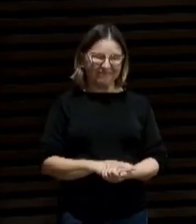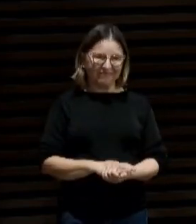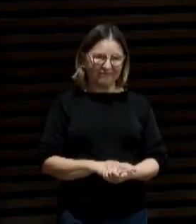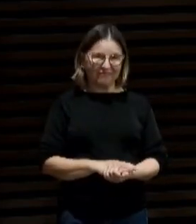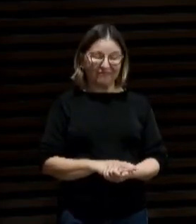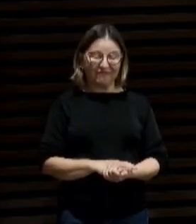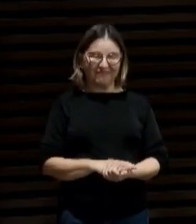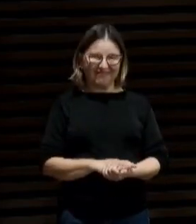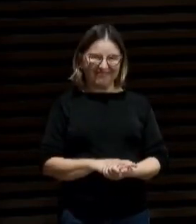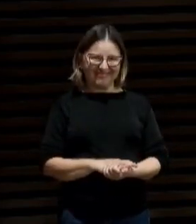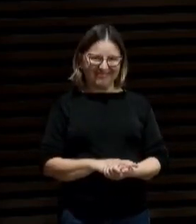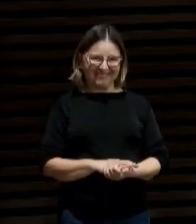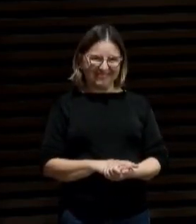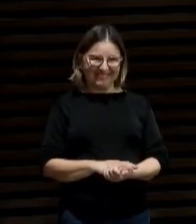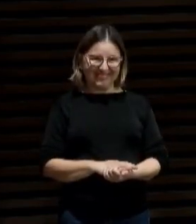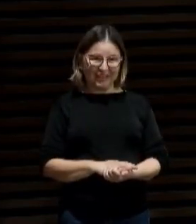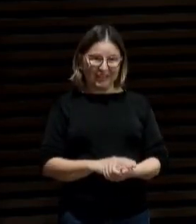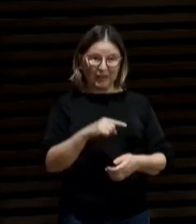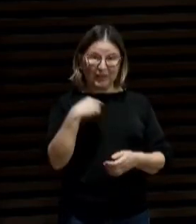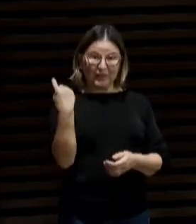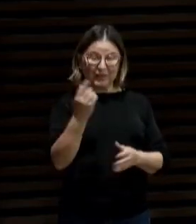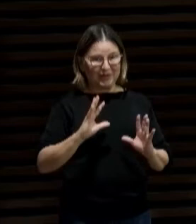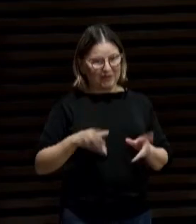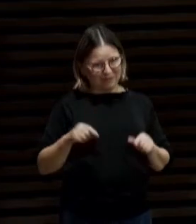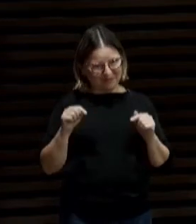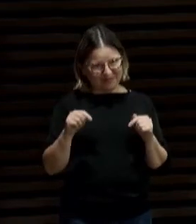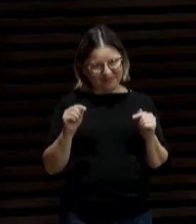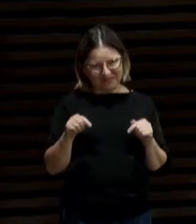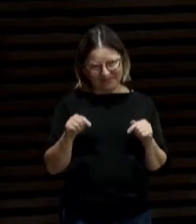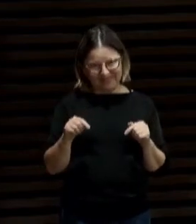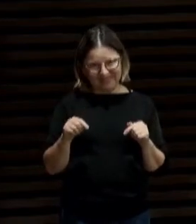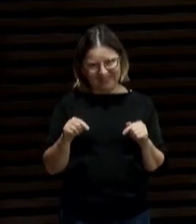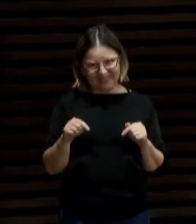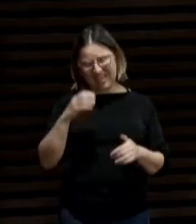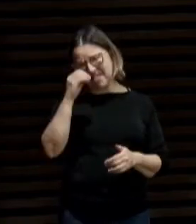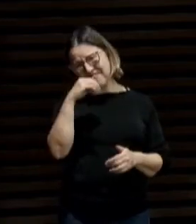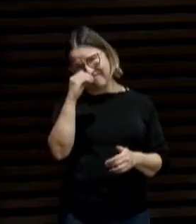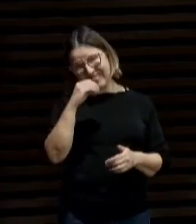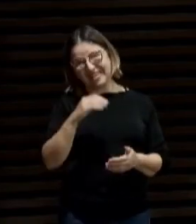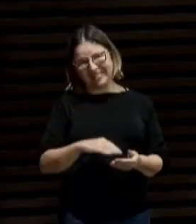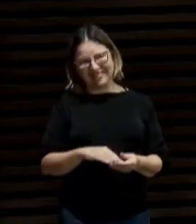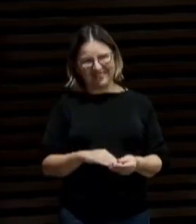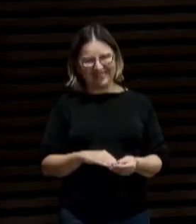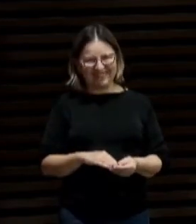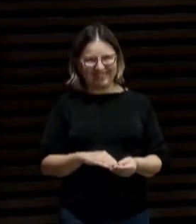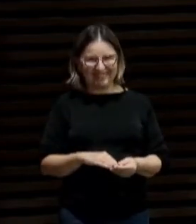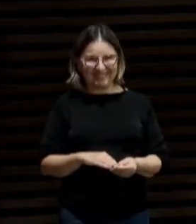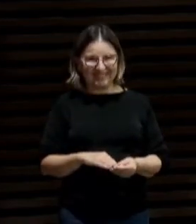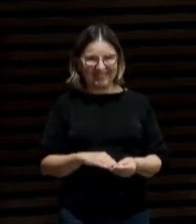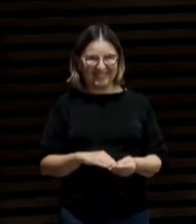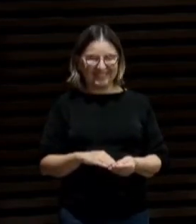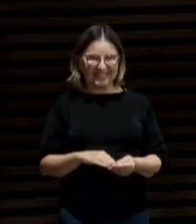Assim, amados, o nosso tabernáculo aqui é frágil também. E está sujeito à lei